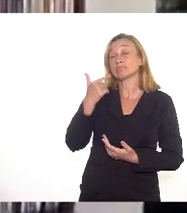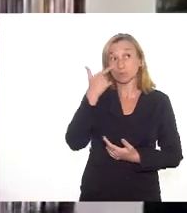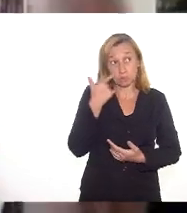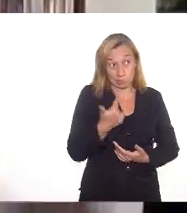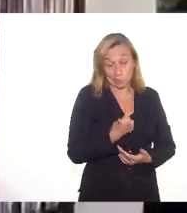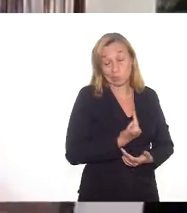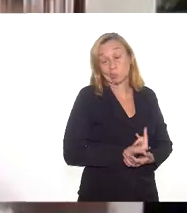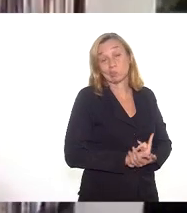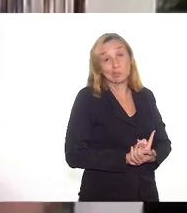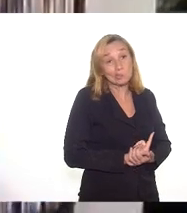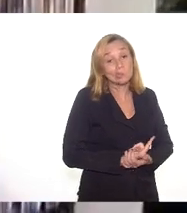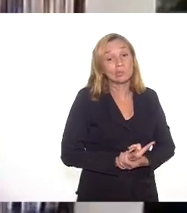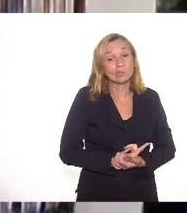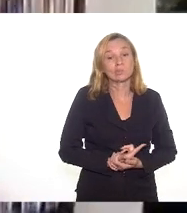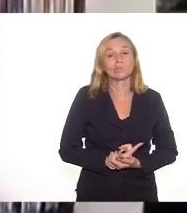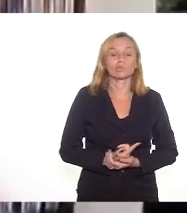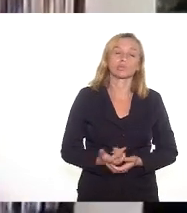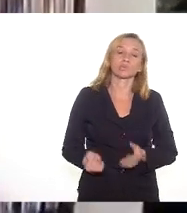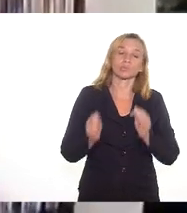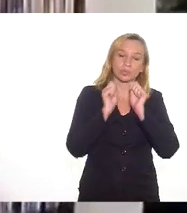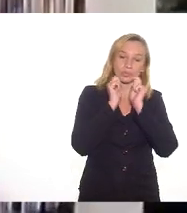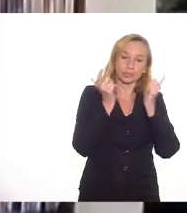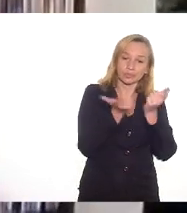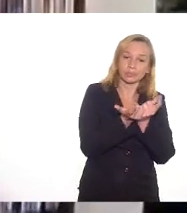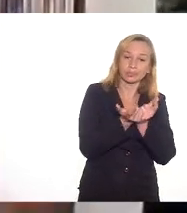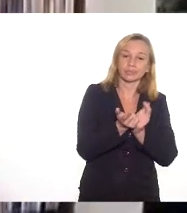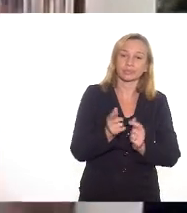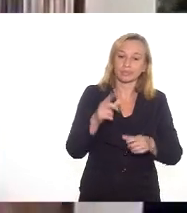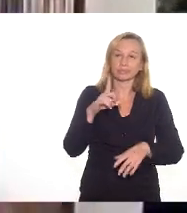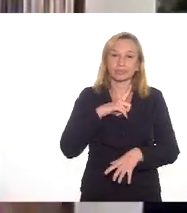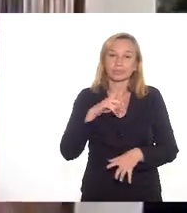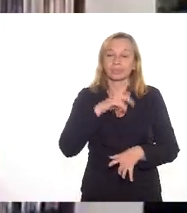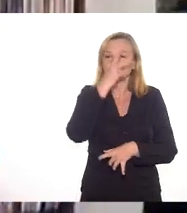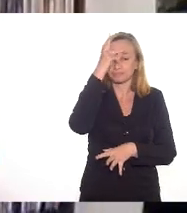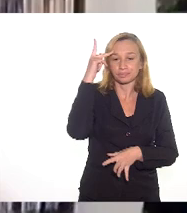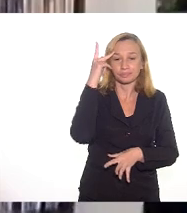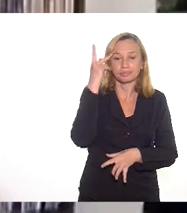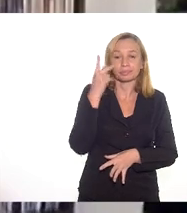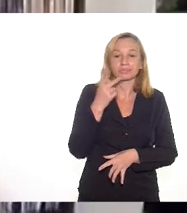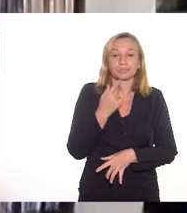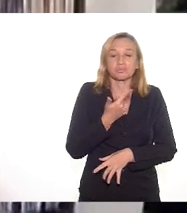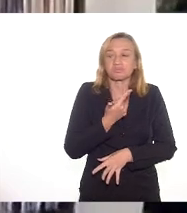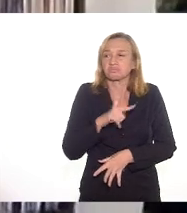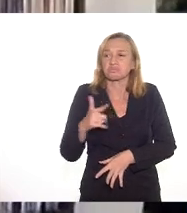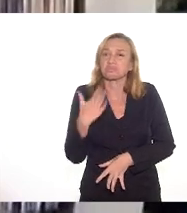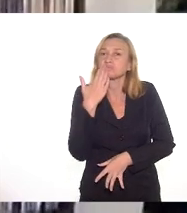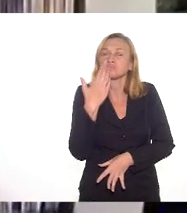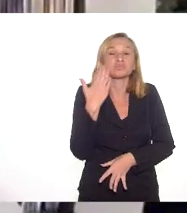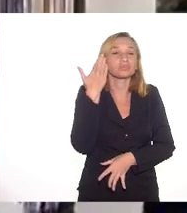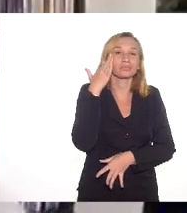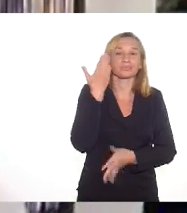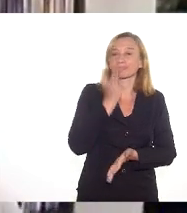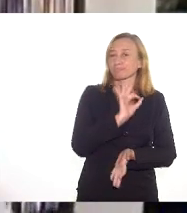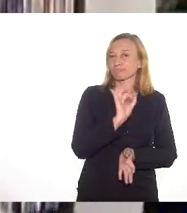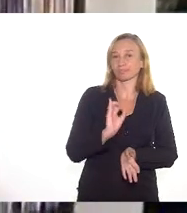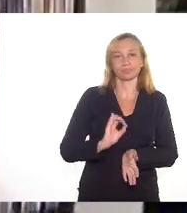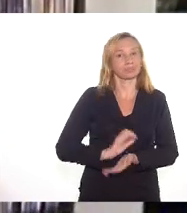quer dizer, no, na Assembleia Legislativa nossa, pessoas que não têm esse tipo de